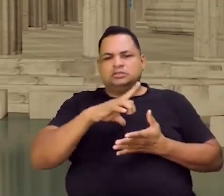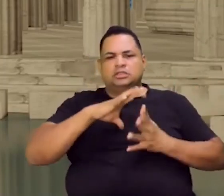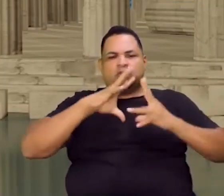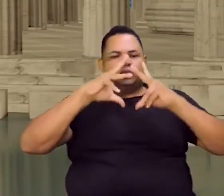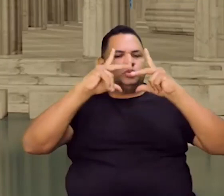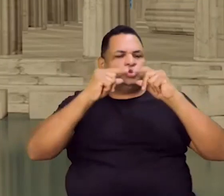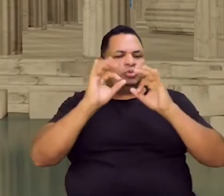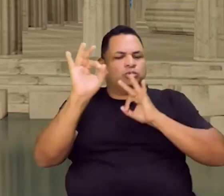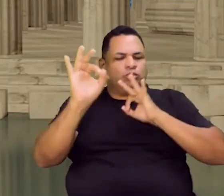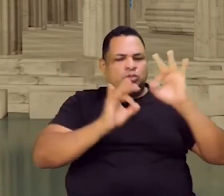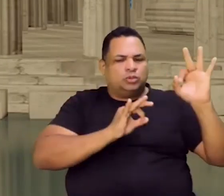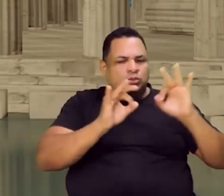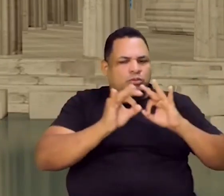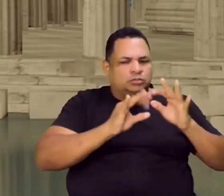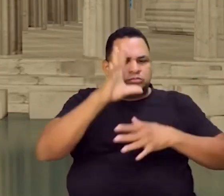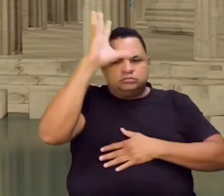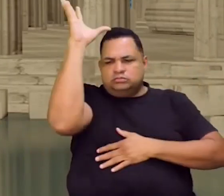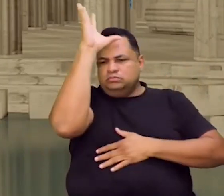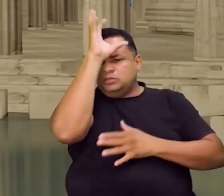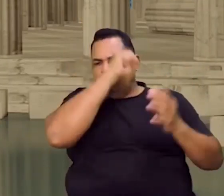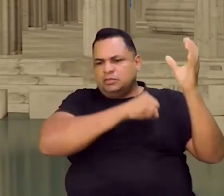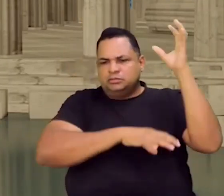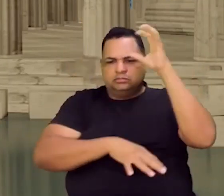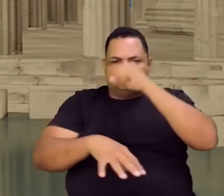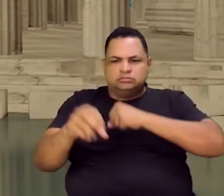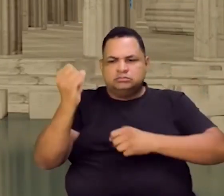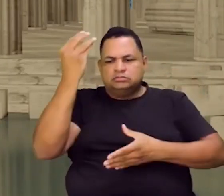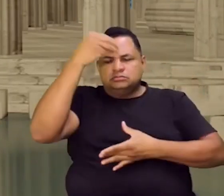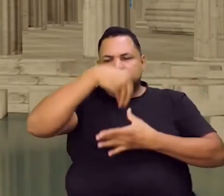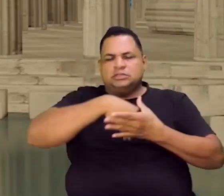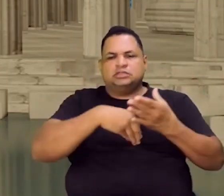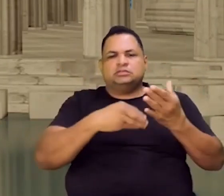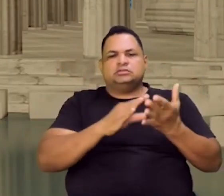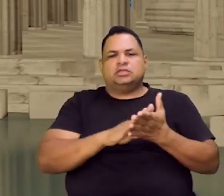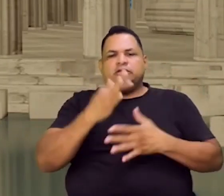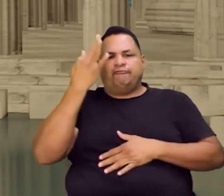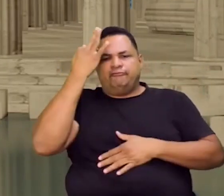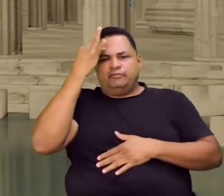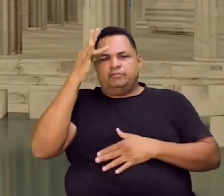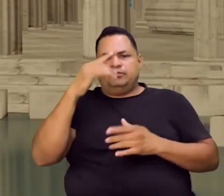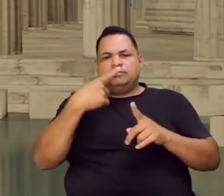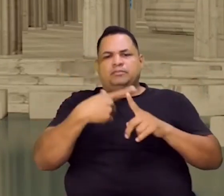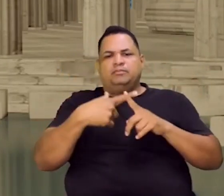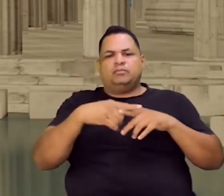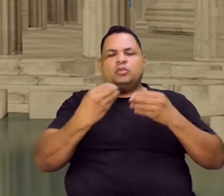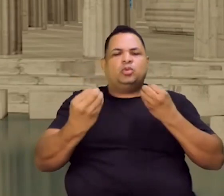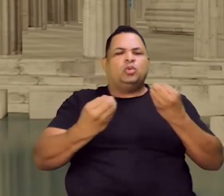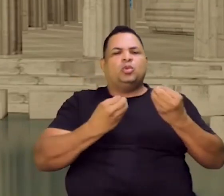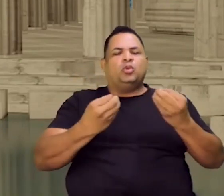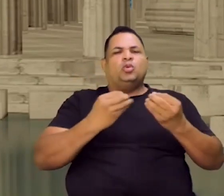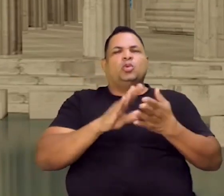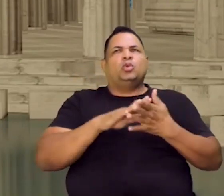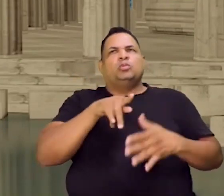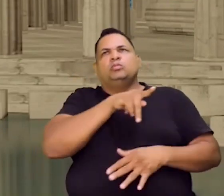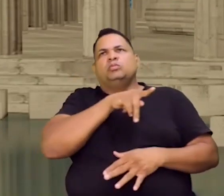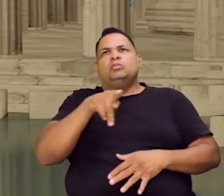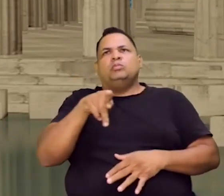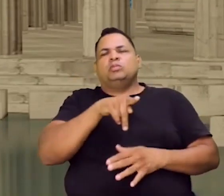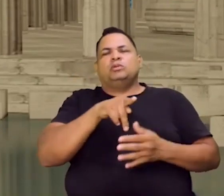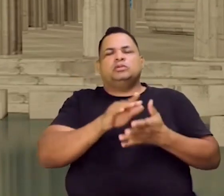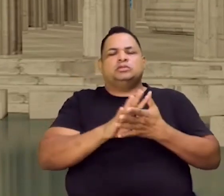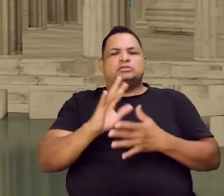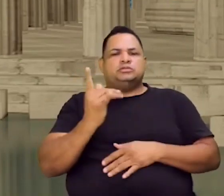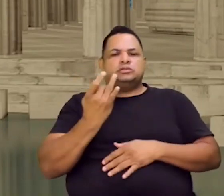método escalonado de aprendizado, ou seja, no âmbito da filosofia. Sabe por quê? Como que o professor Hélio falou lá no